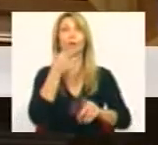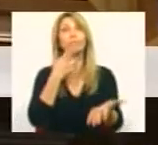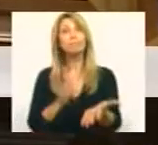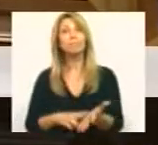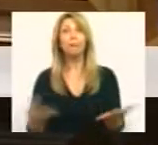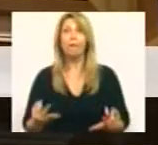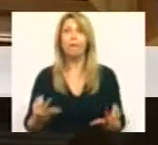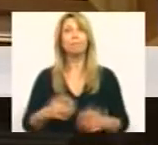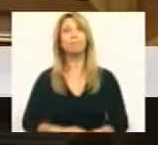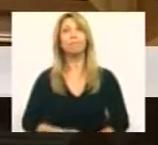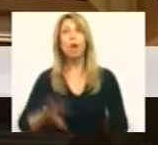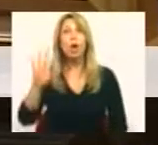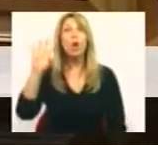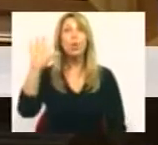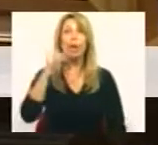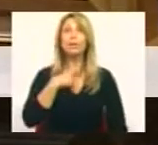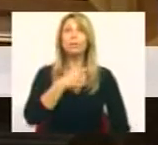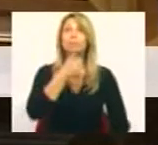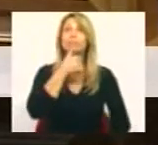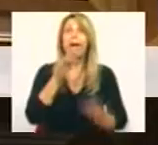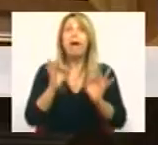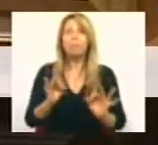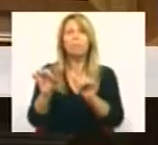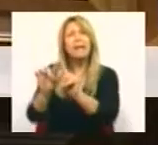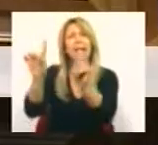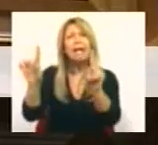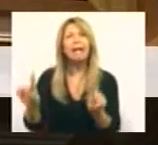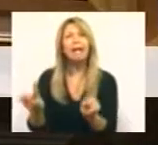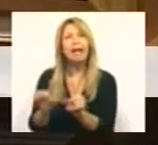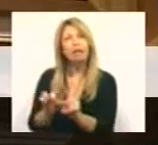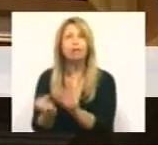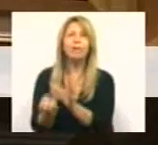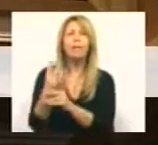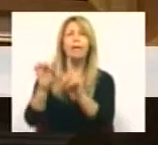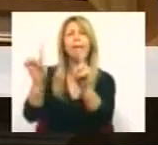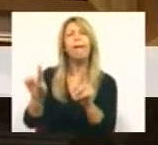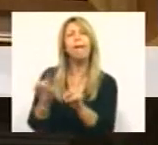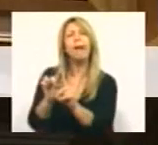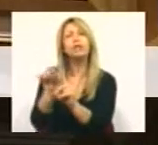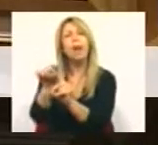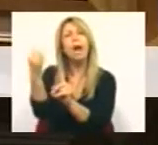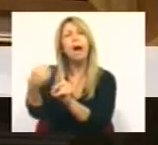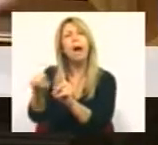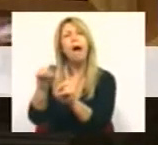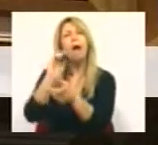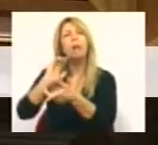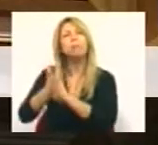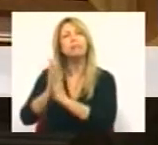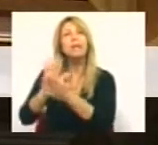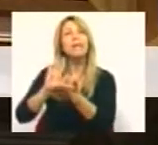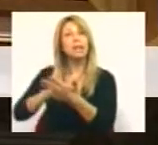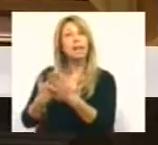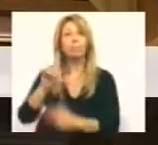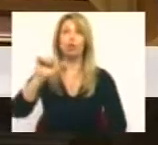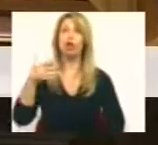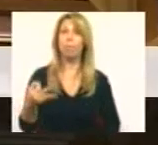quando se determinou a existência da caixa com o intérprete de língua gestual, um dos grandes argumentos contra, digamos